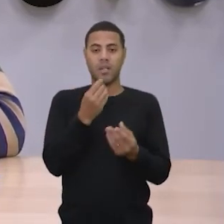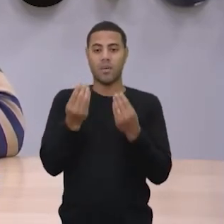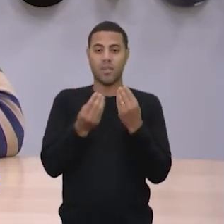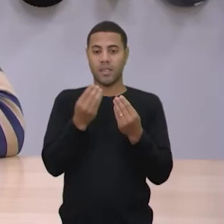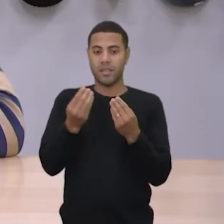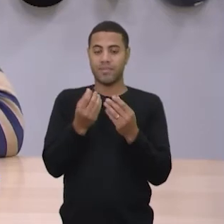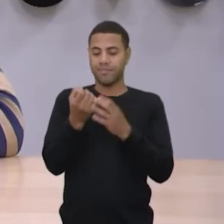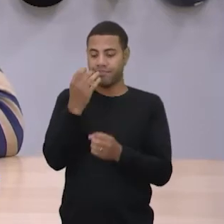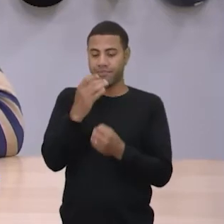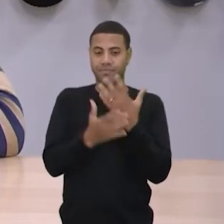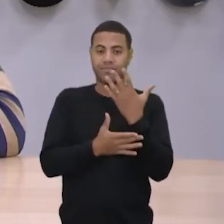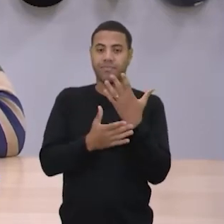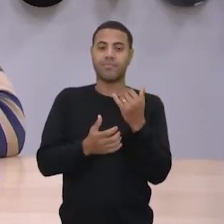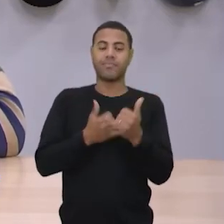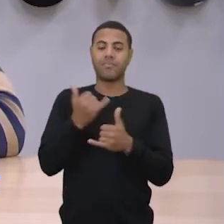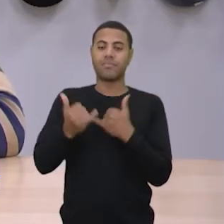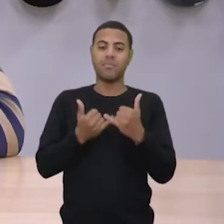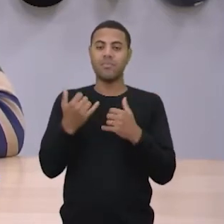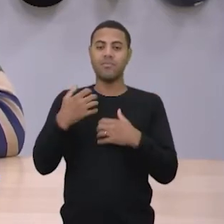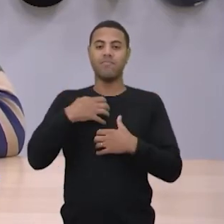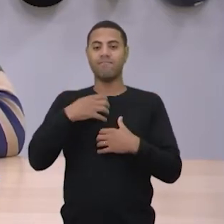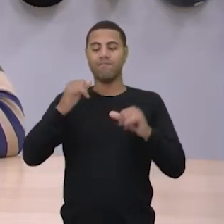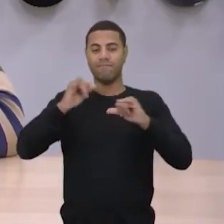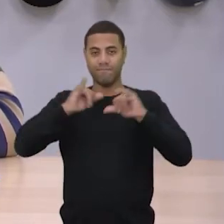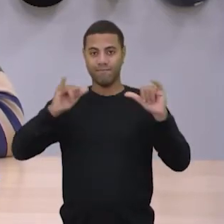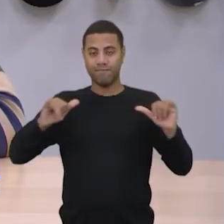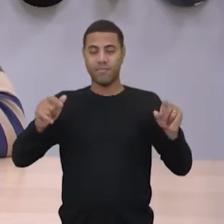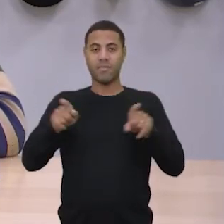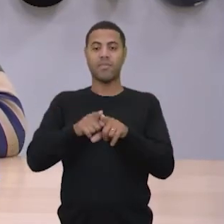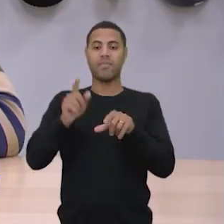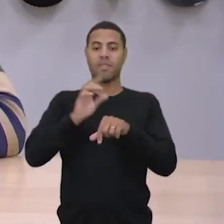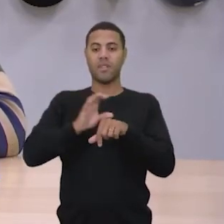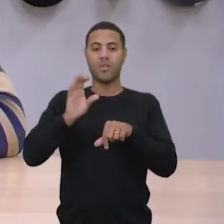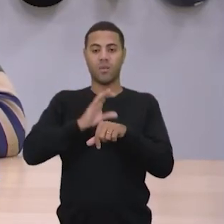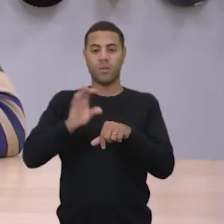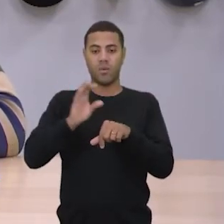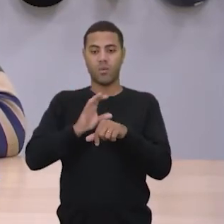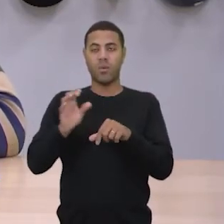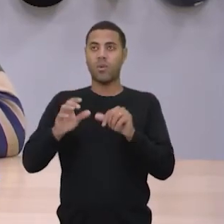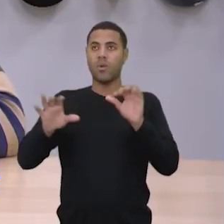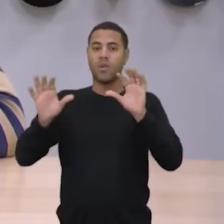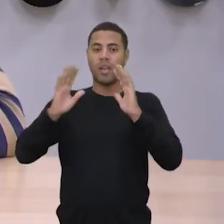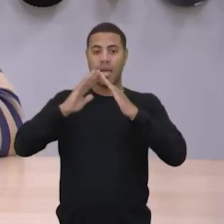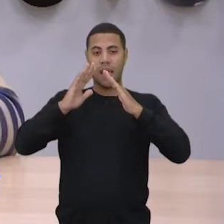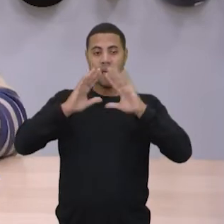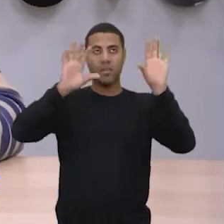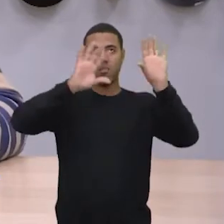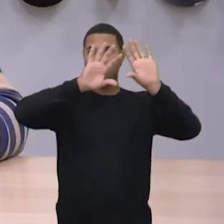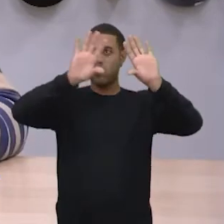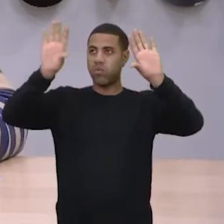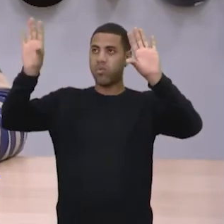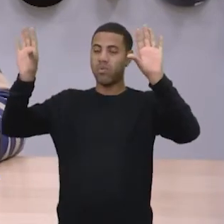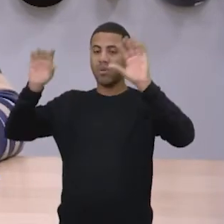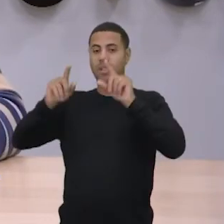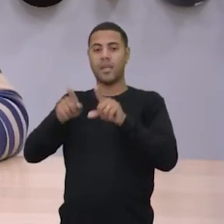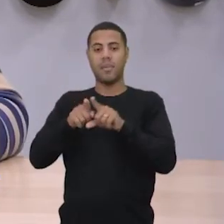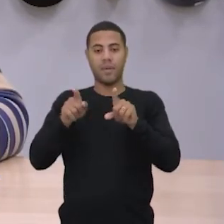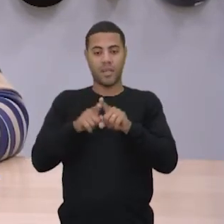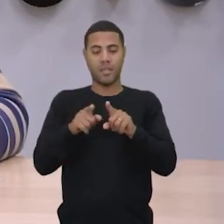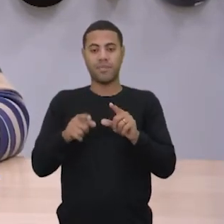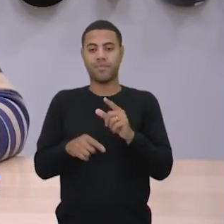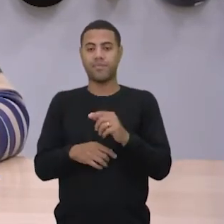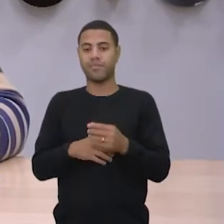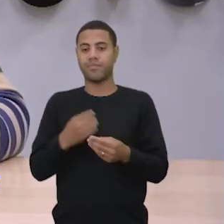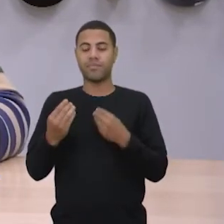dos games, né? Tinha curso de publicidade, tinha curso de design de interiores, né? Muitas vezes, como eu falei,